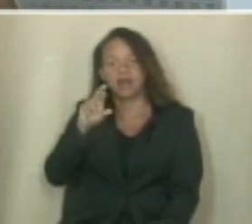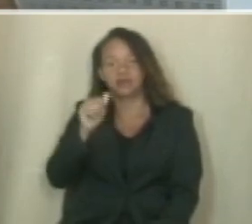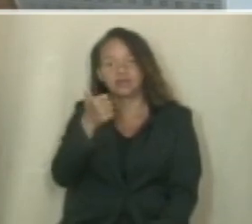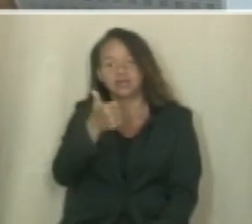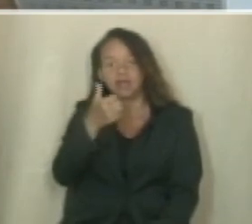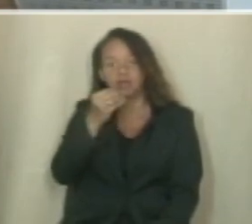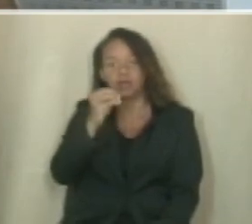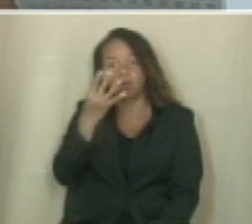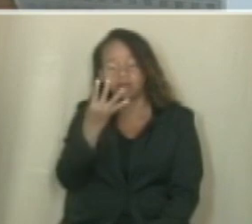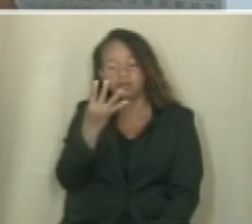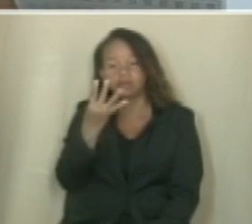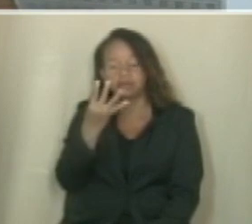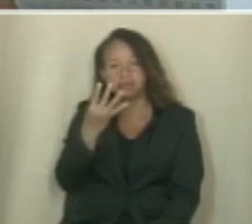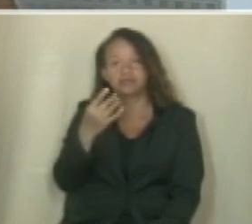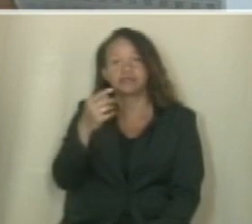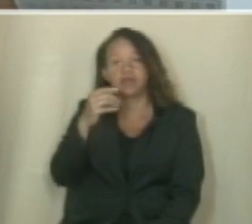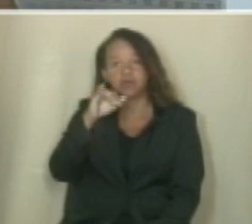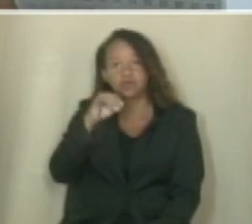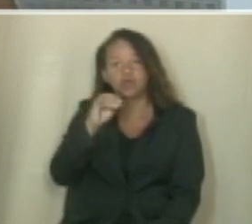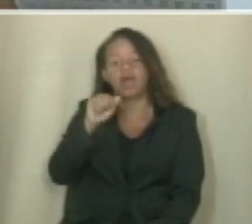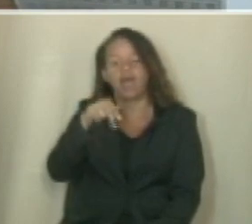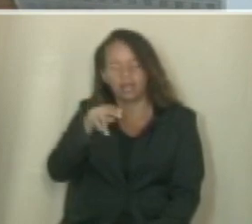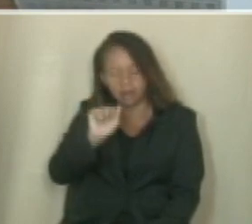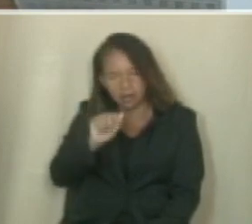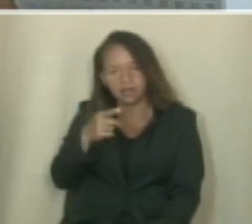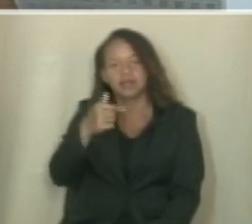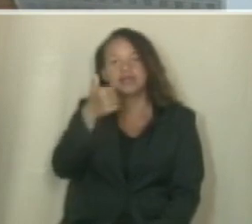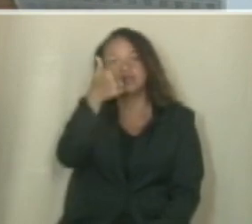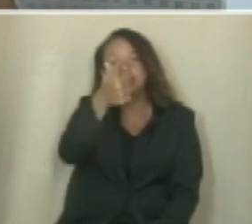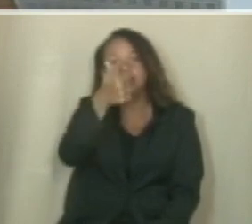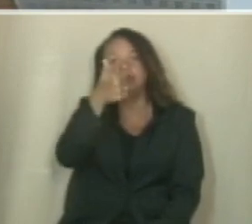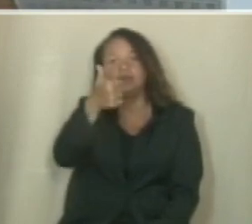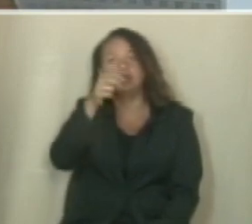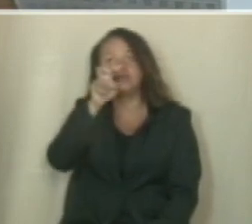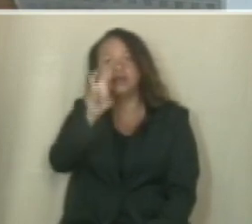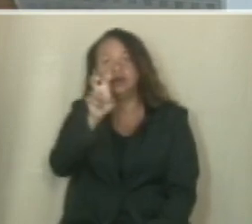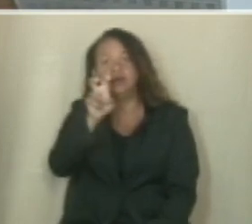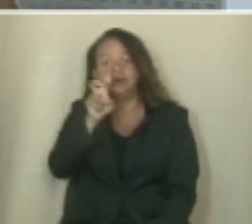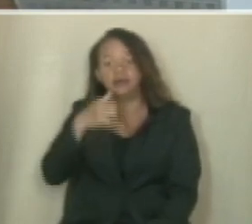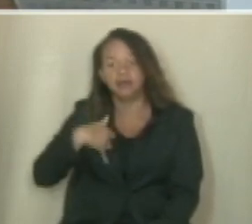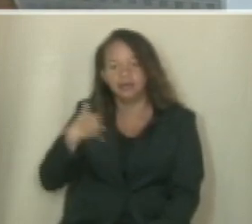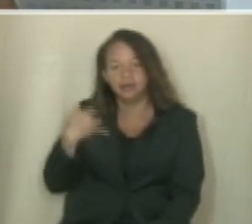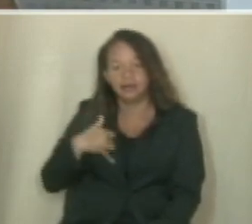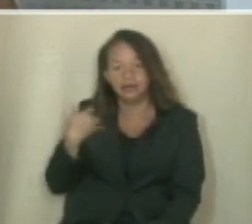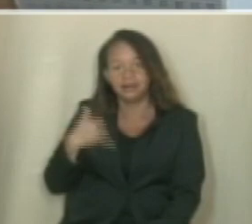e Joaquim Patrício de Araújo, com 115 anos.